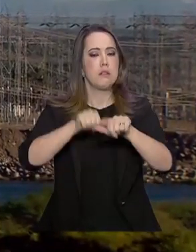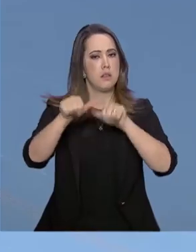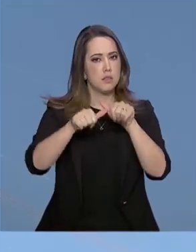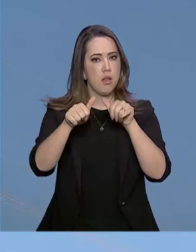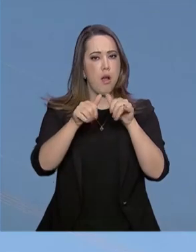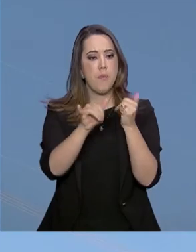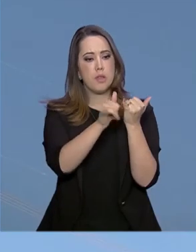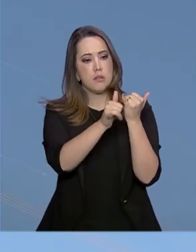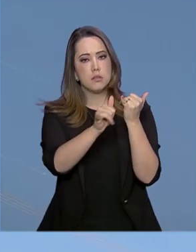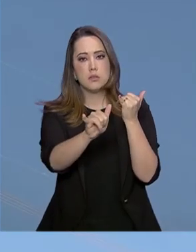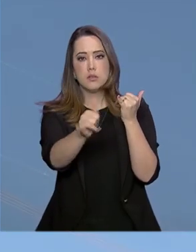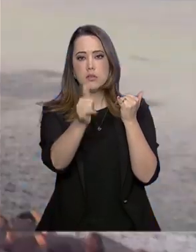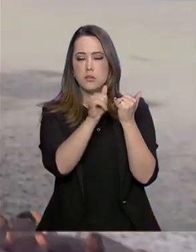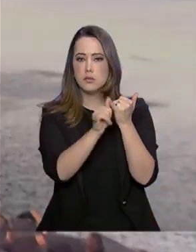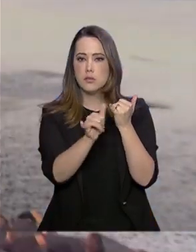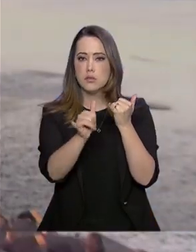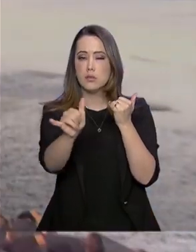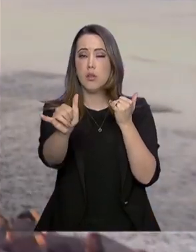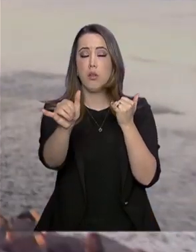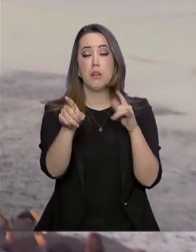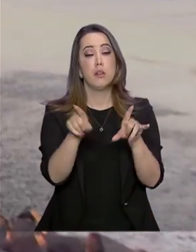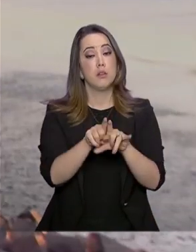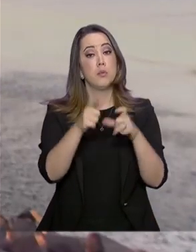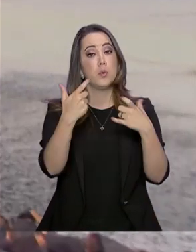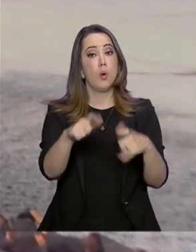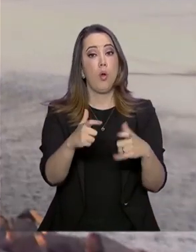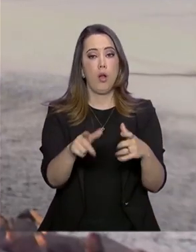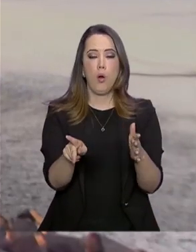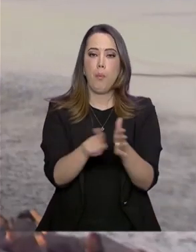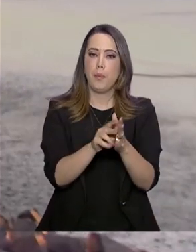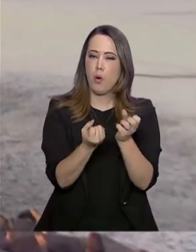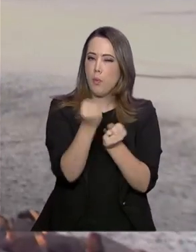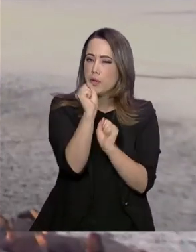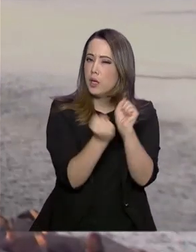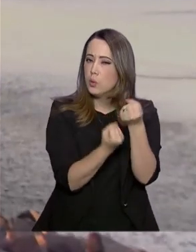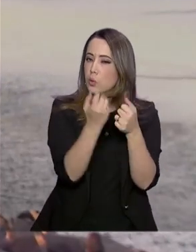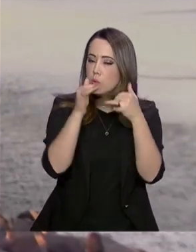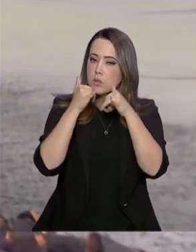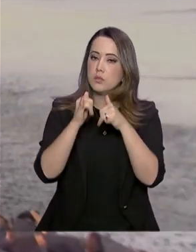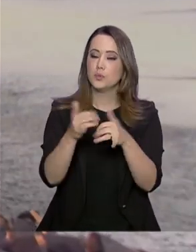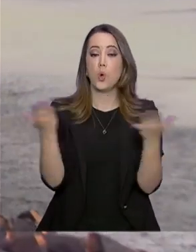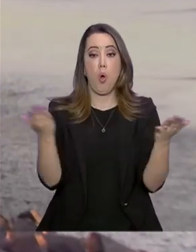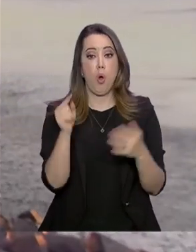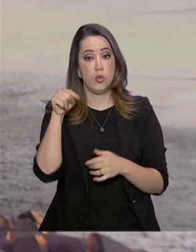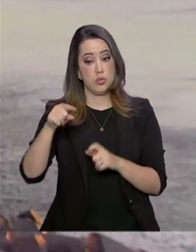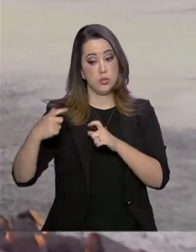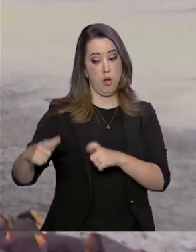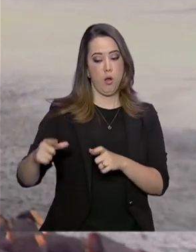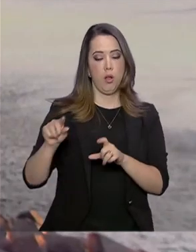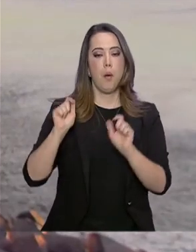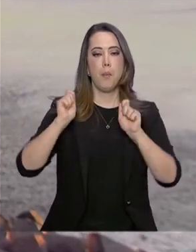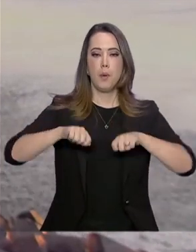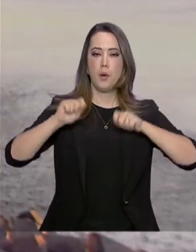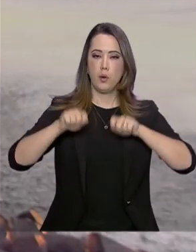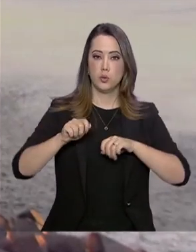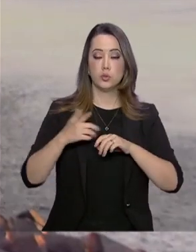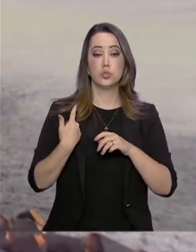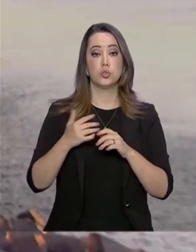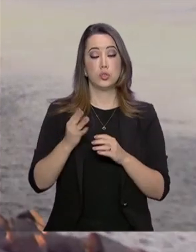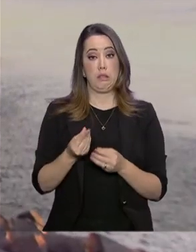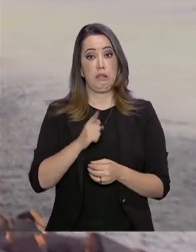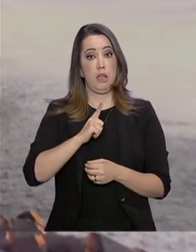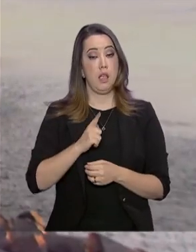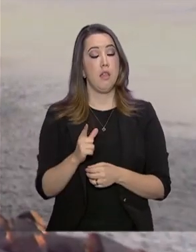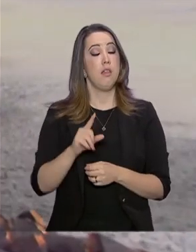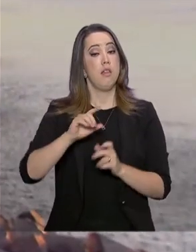transmitida para abastecer a usina hidrelétrica. Hoje, a usina solar flutuante tem a capacidade de abastecer